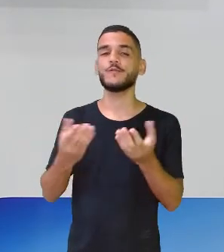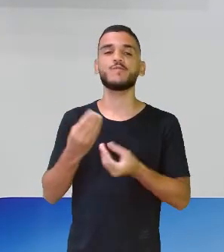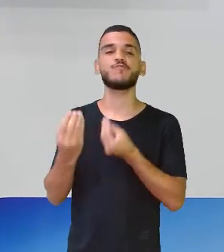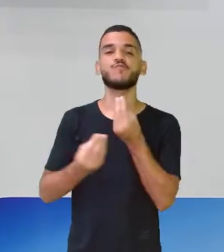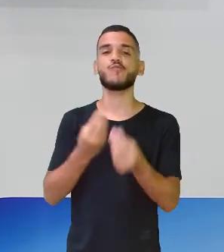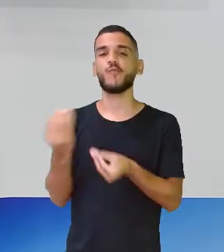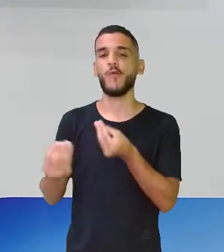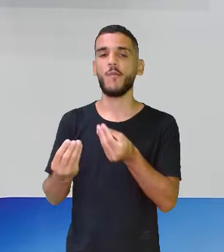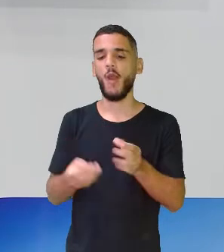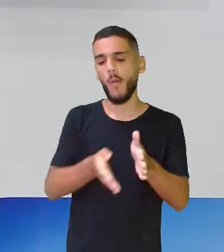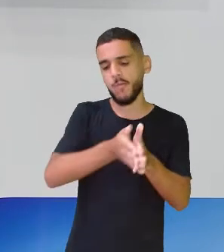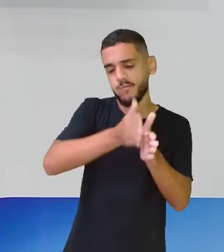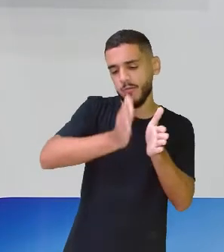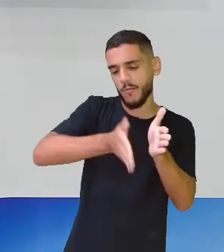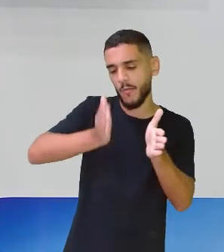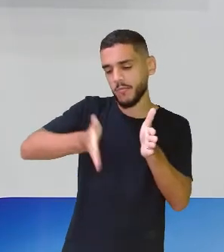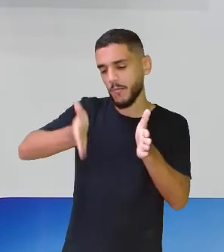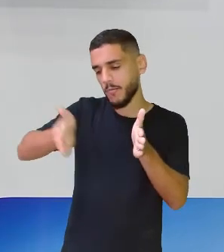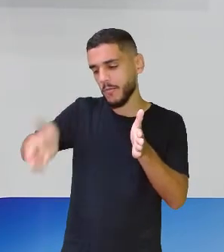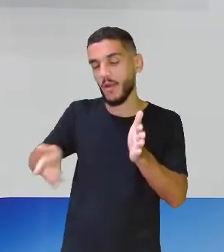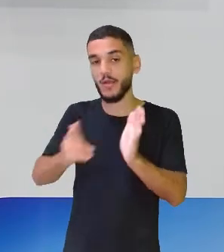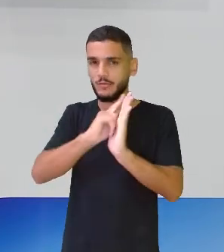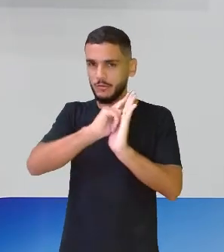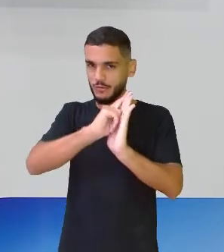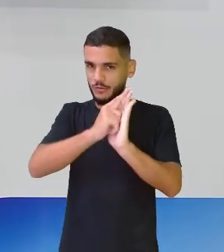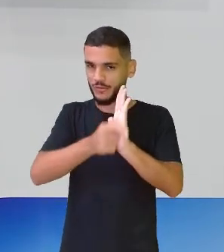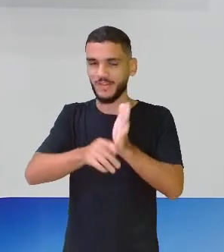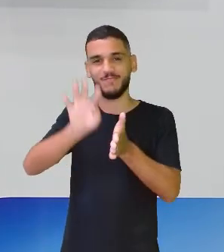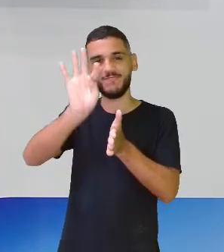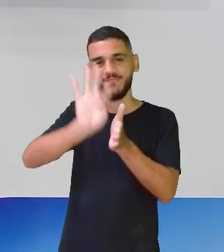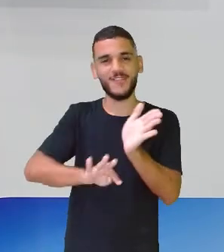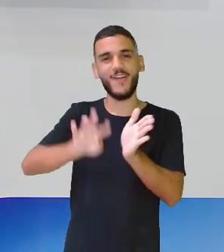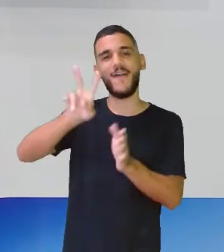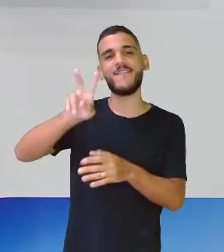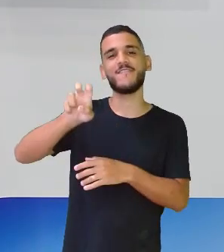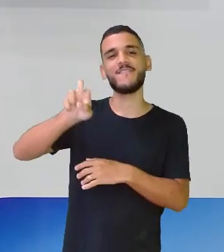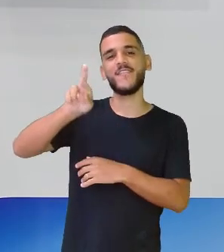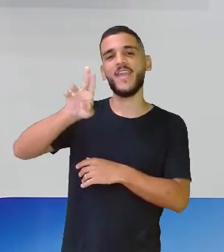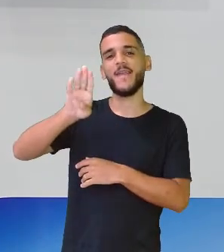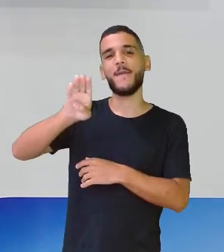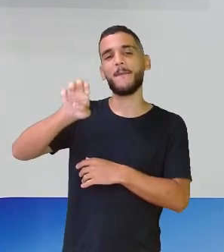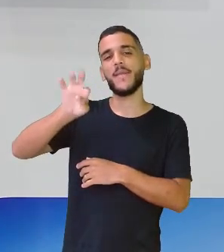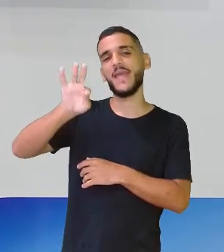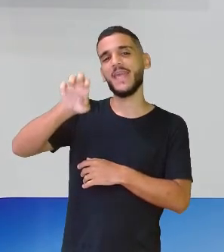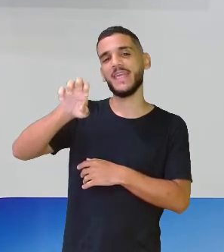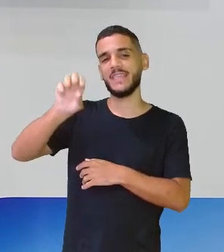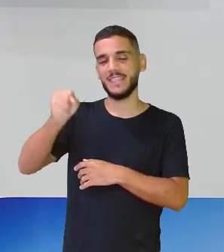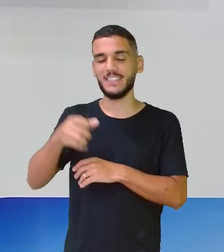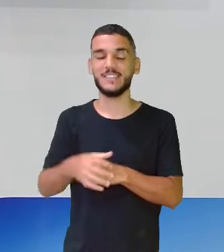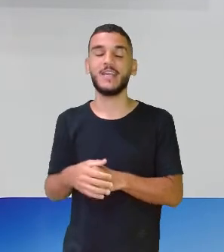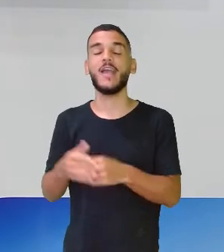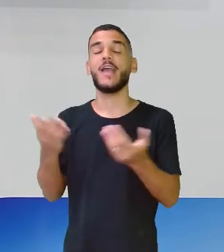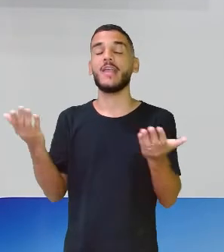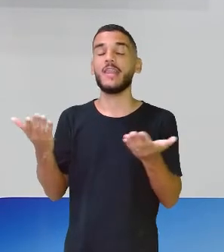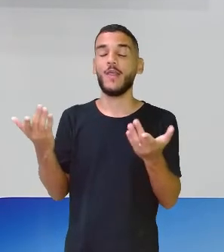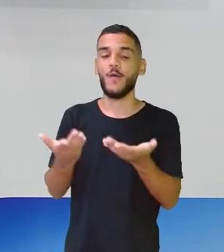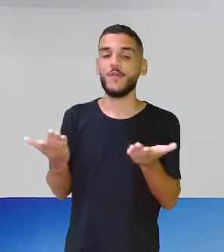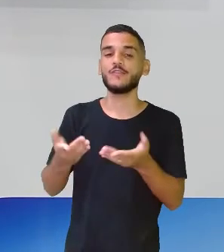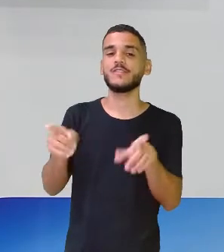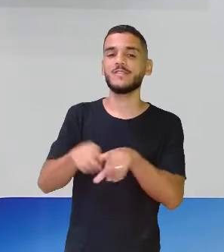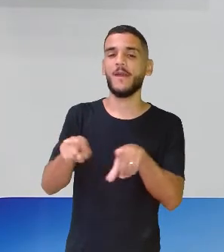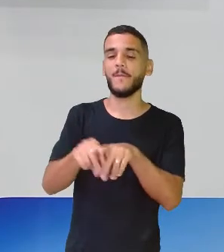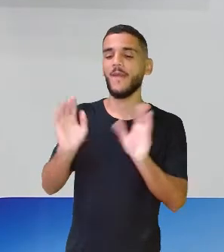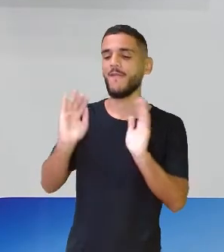vem trabalhando do gênero textual verbete. Nós vamos pensar um pouquinho agora na questão da escrita das palavras.